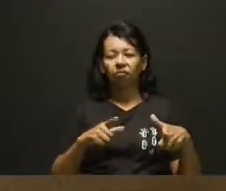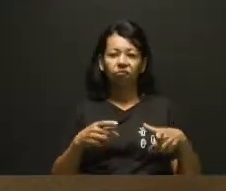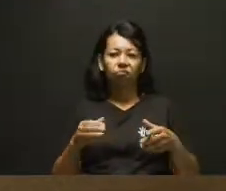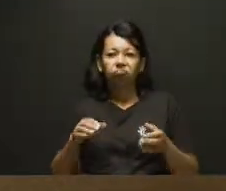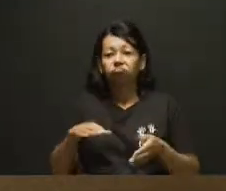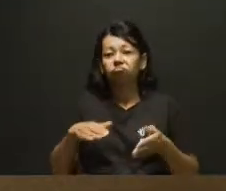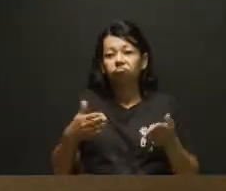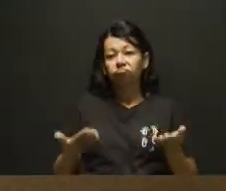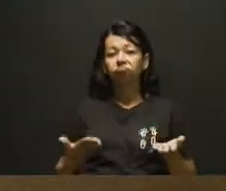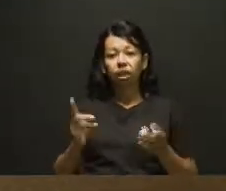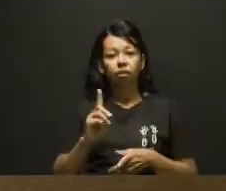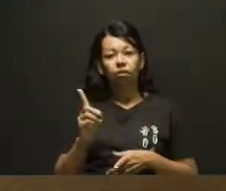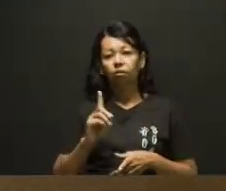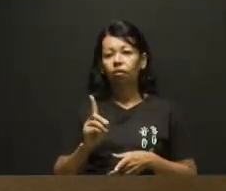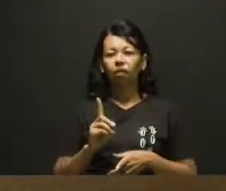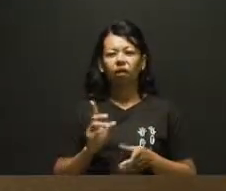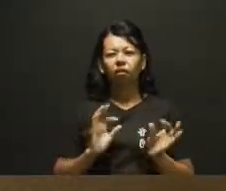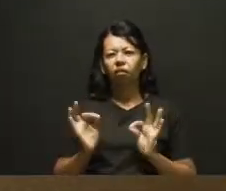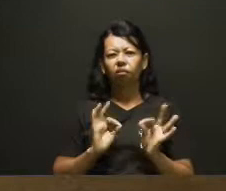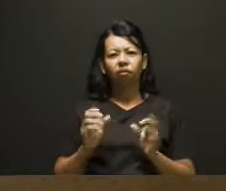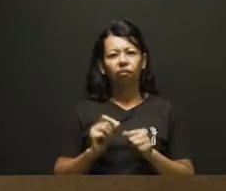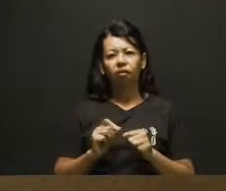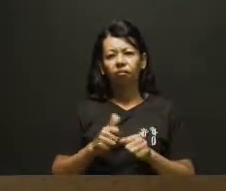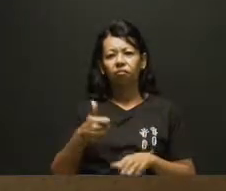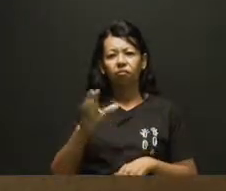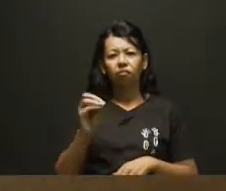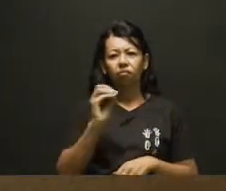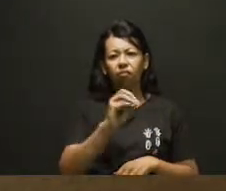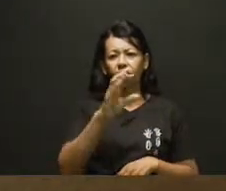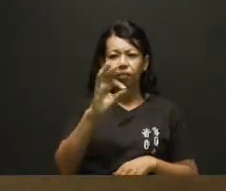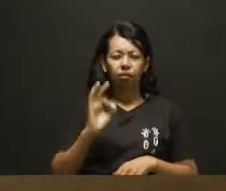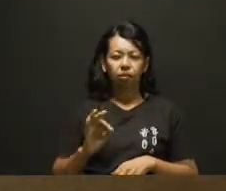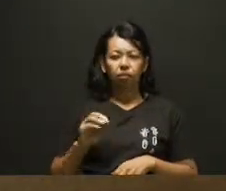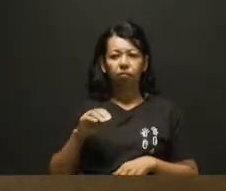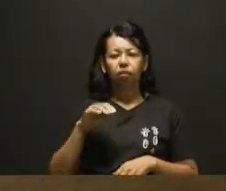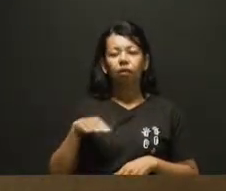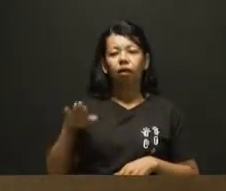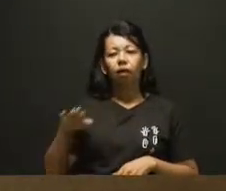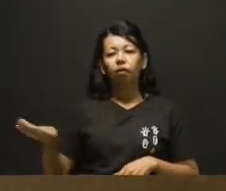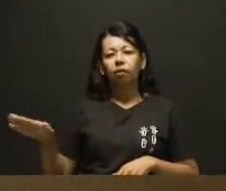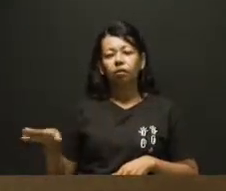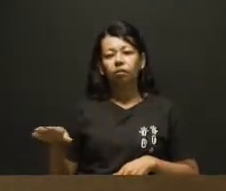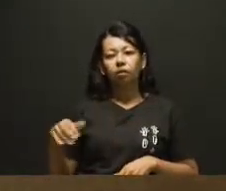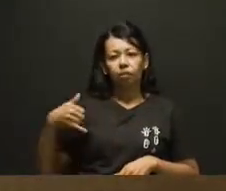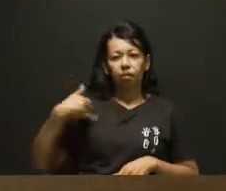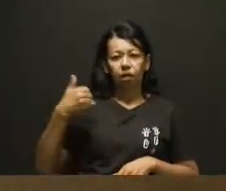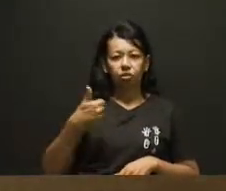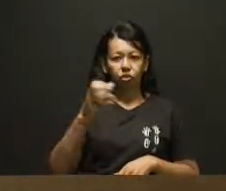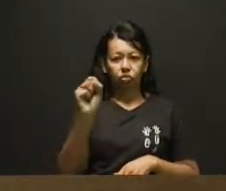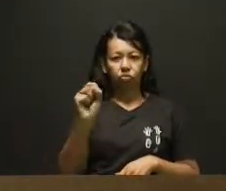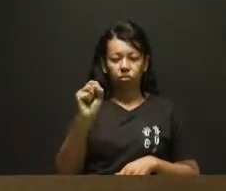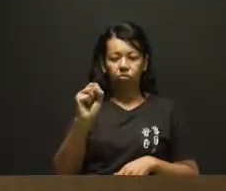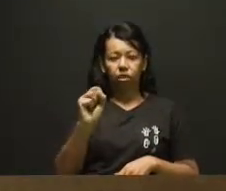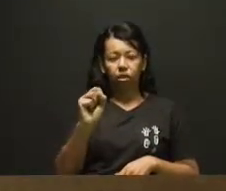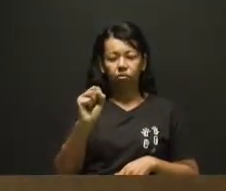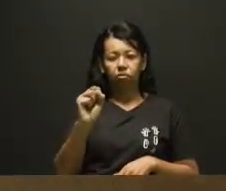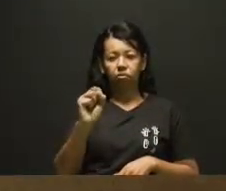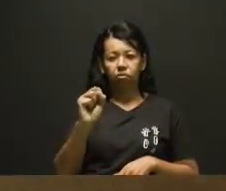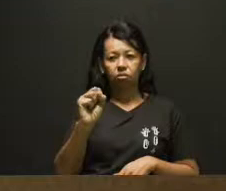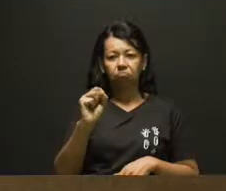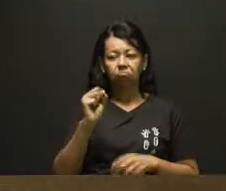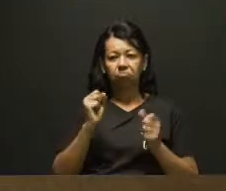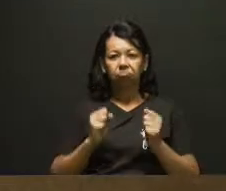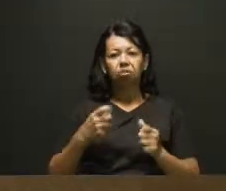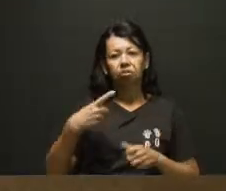não funciona 100% a criança completa 18 anos o máximo que pode estar indo